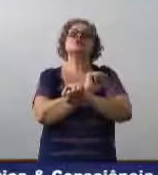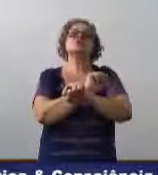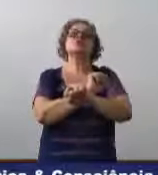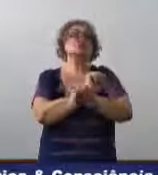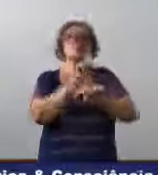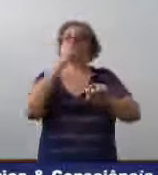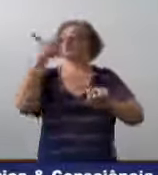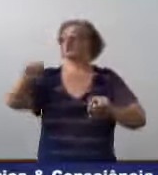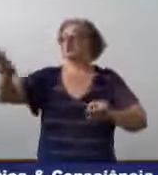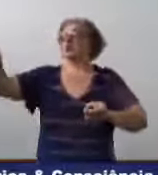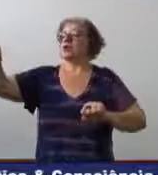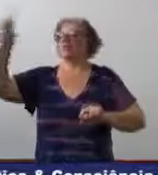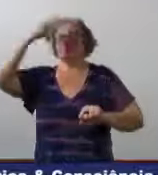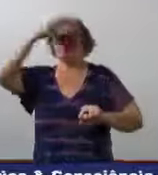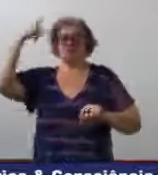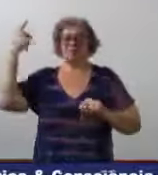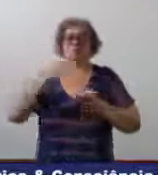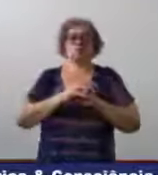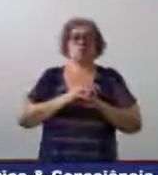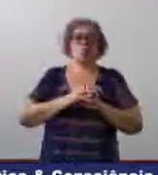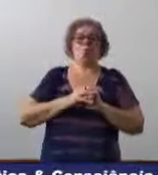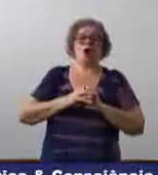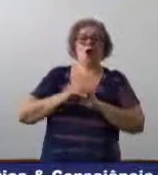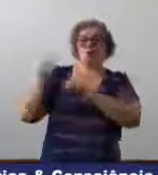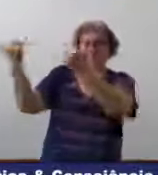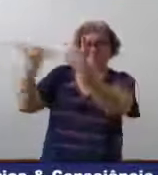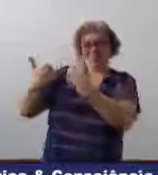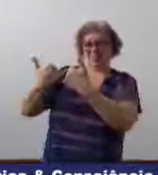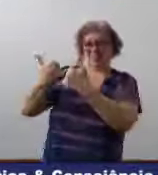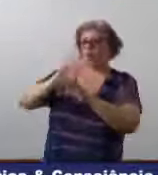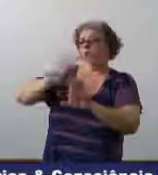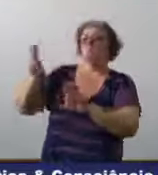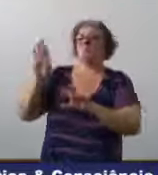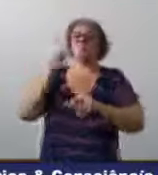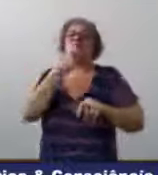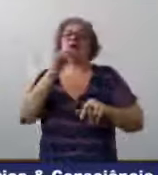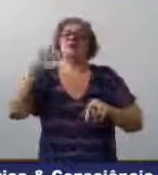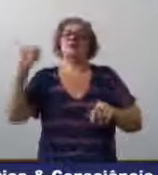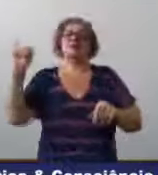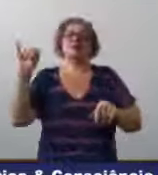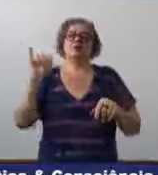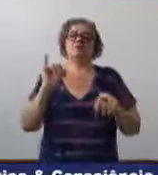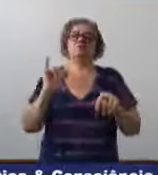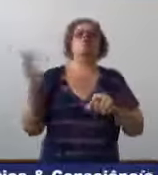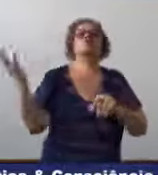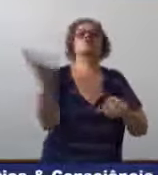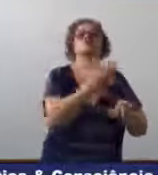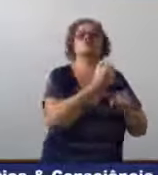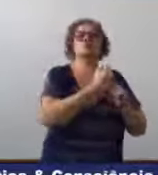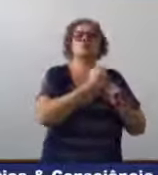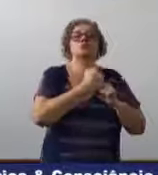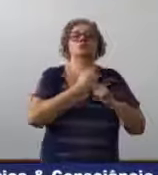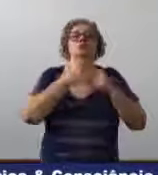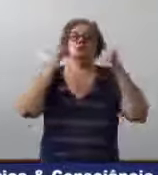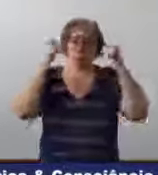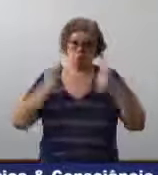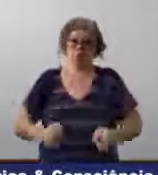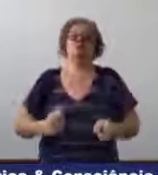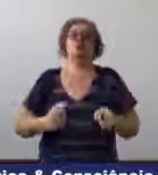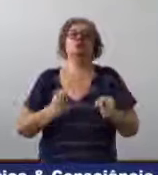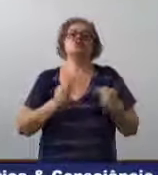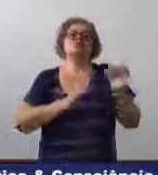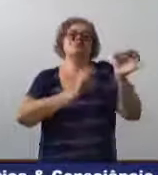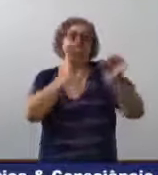semelhante? Um inimigo ou um irmão, que, como todos nós, é passível de